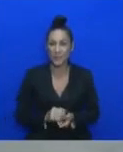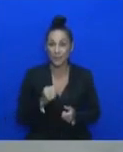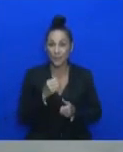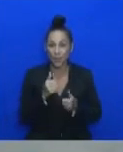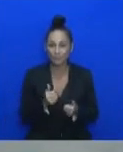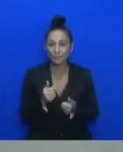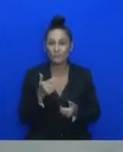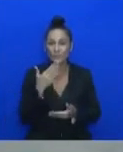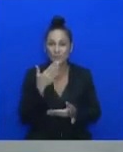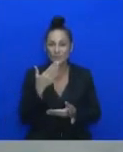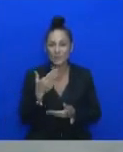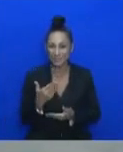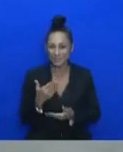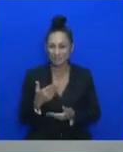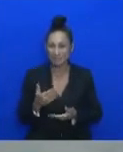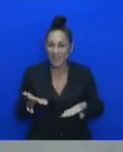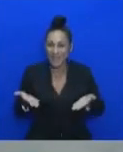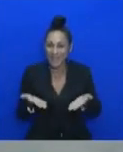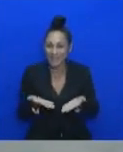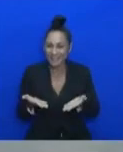Bem,